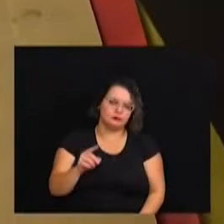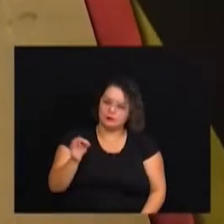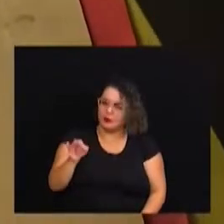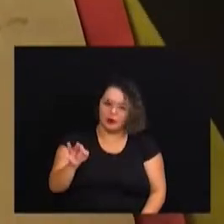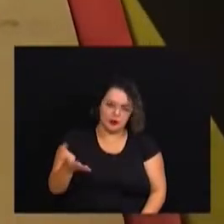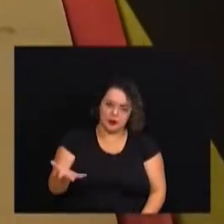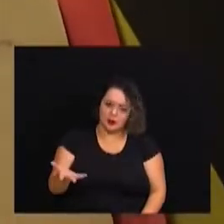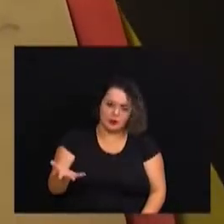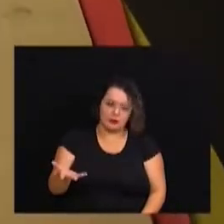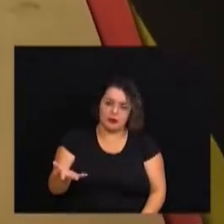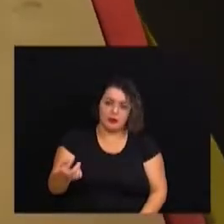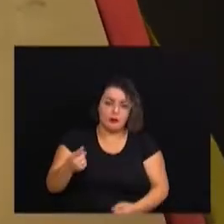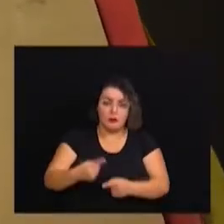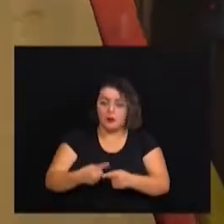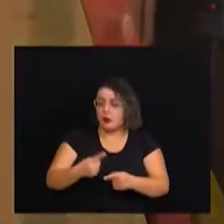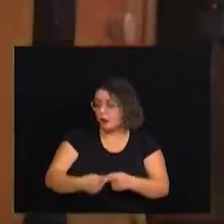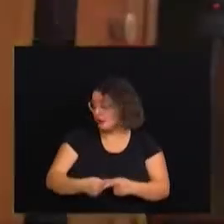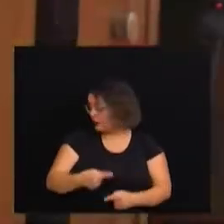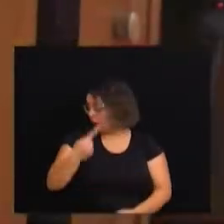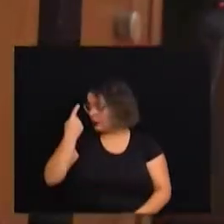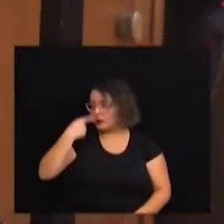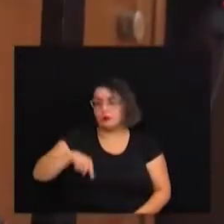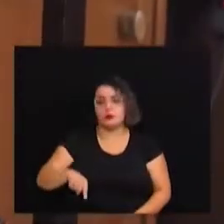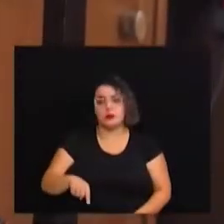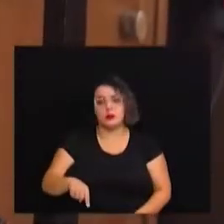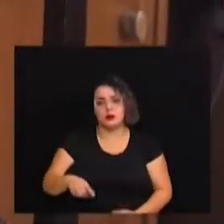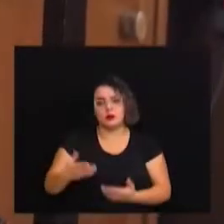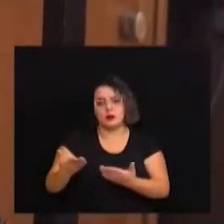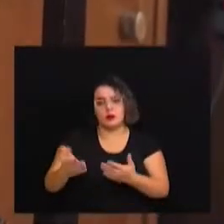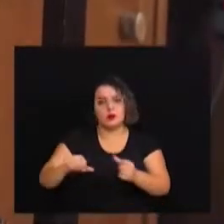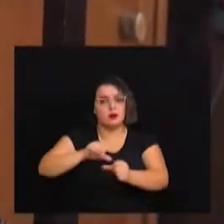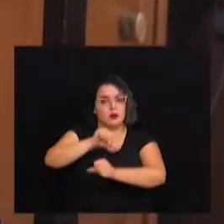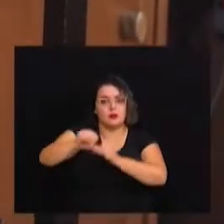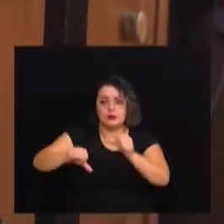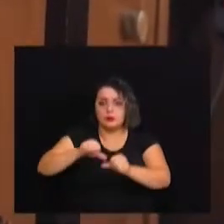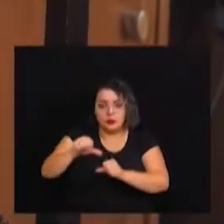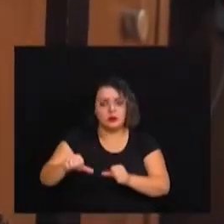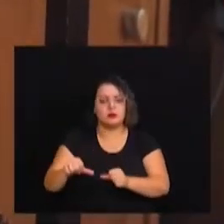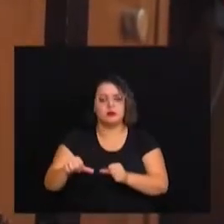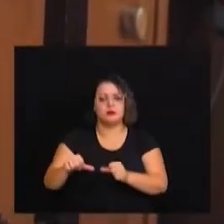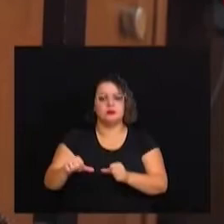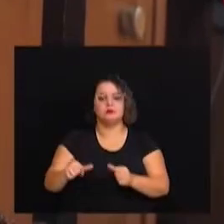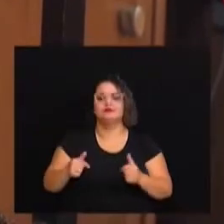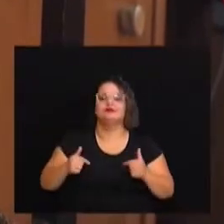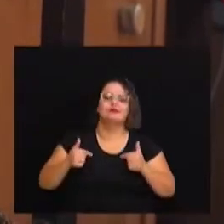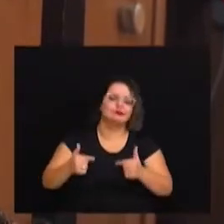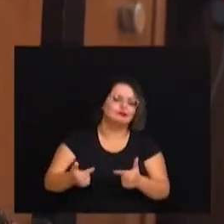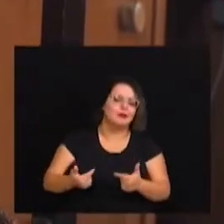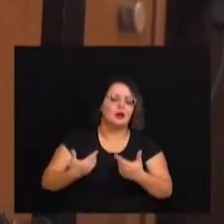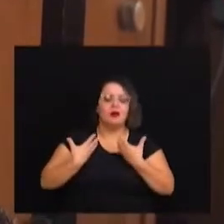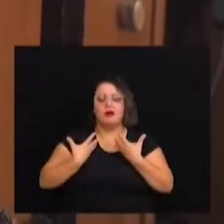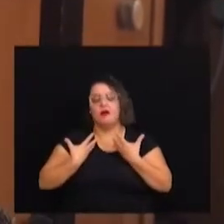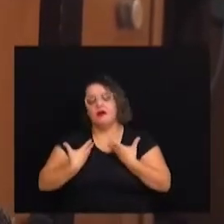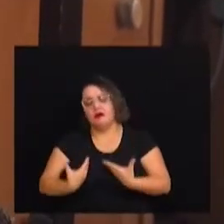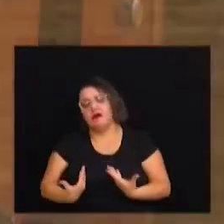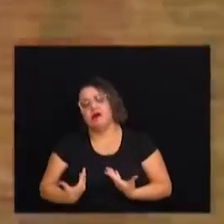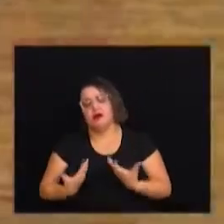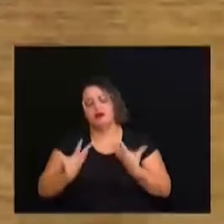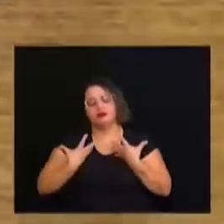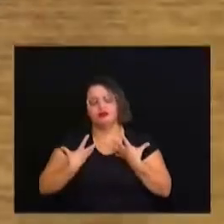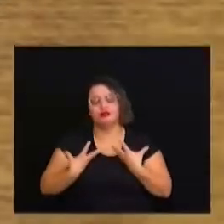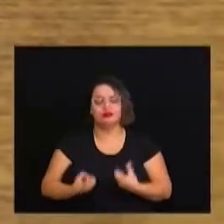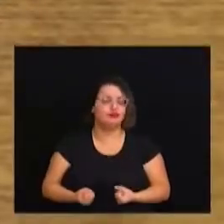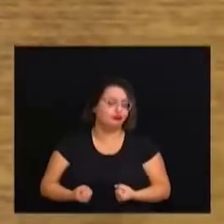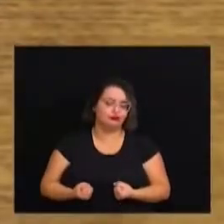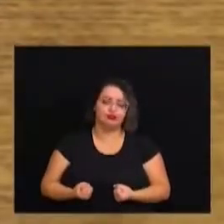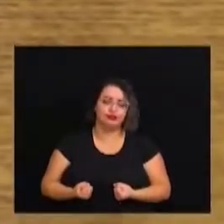funcionar, porque não é do perfil dele, como eu disse, o perfil não se muda, e vai ser chato, desgastante, e não vai